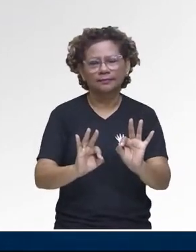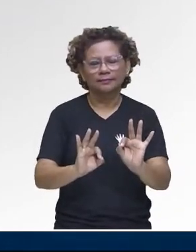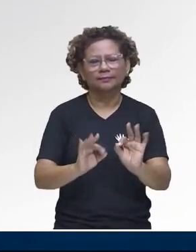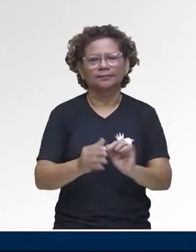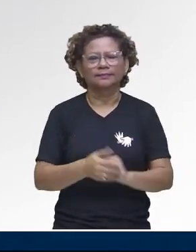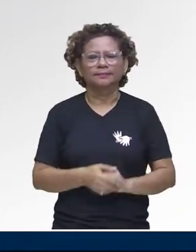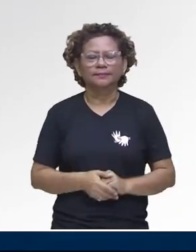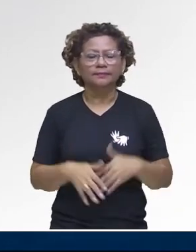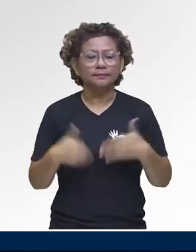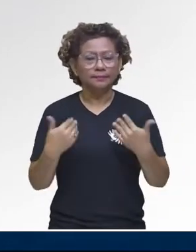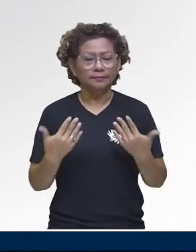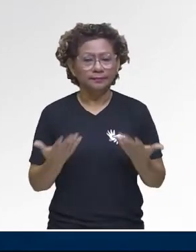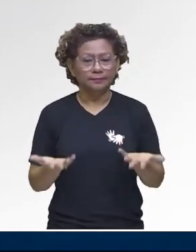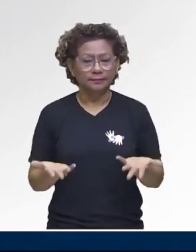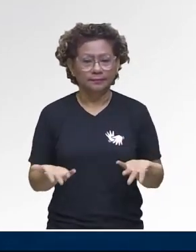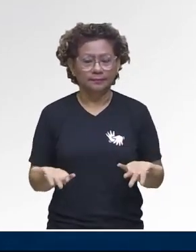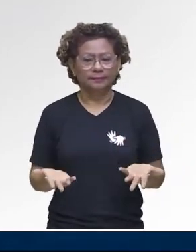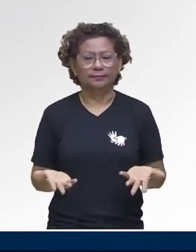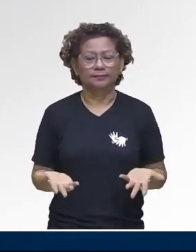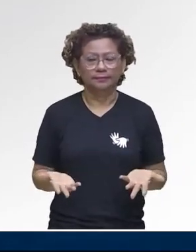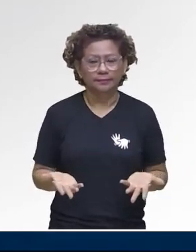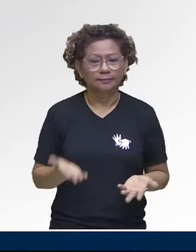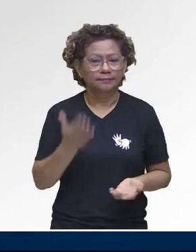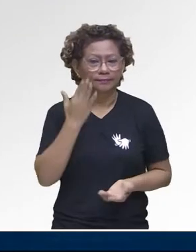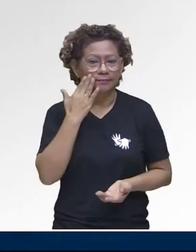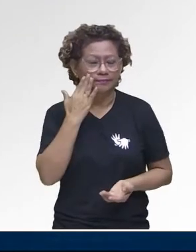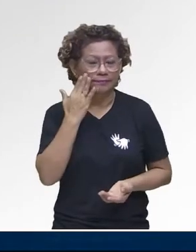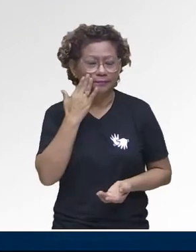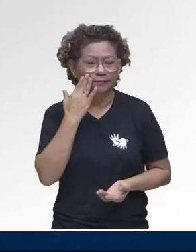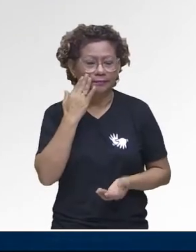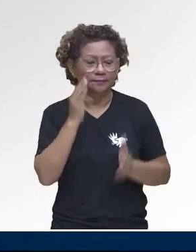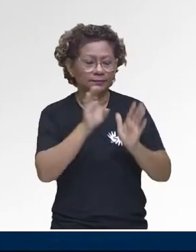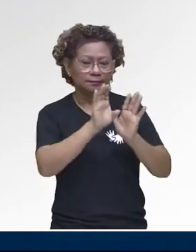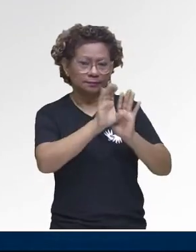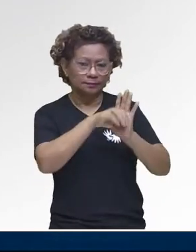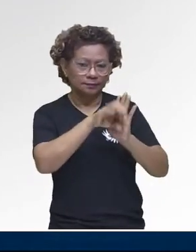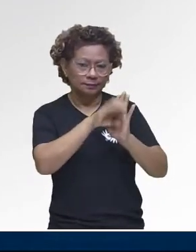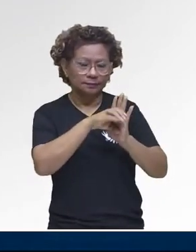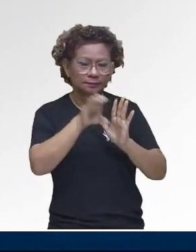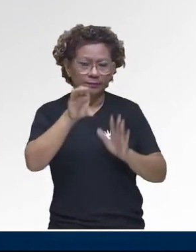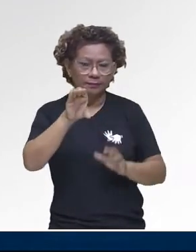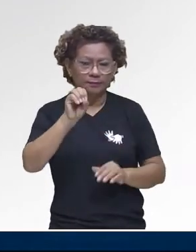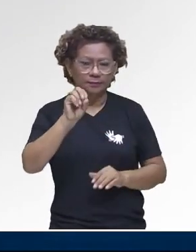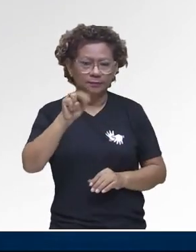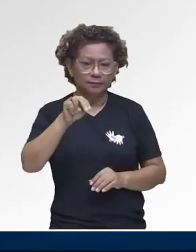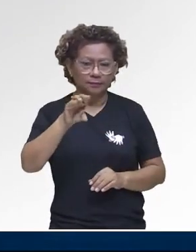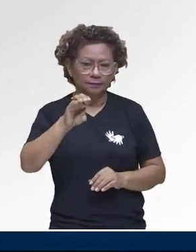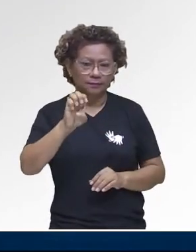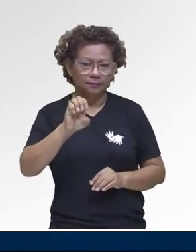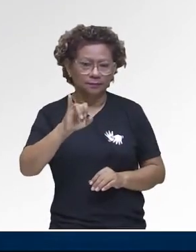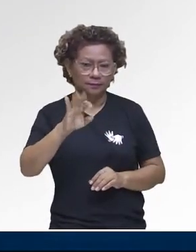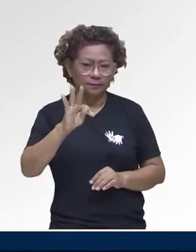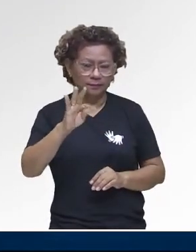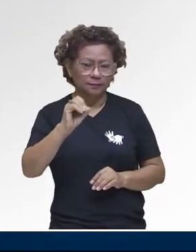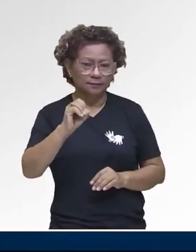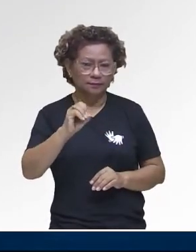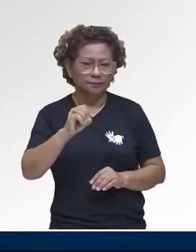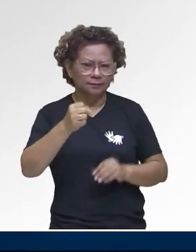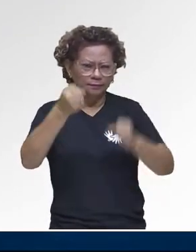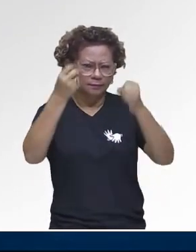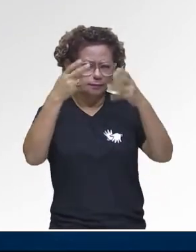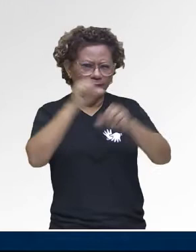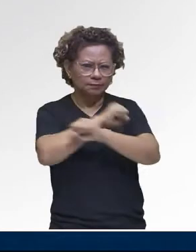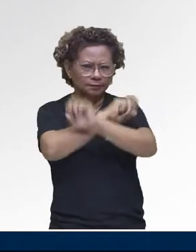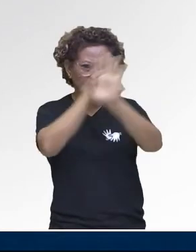E como sempre, né, a gente traz para vocês os nossos conceitos e a gente vai perceber de que forma essas operações de soma vão